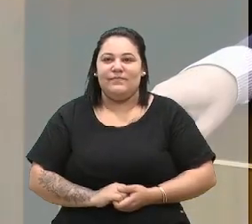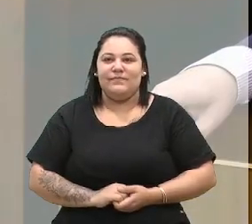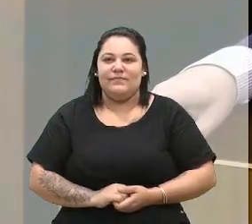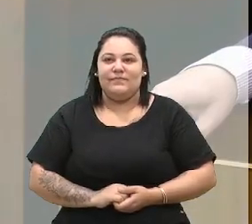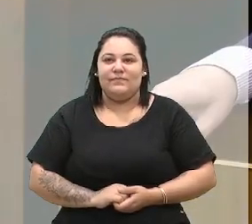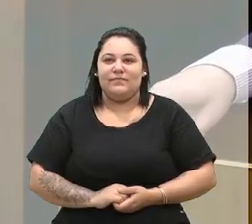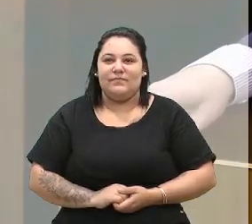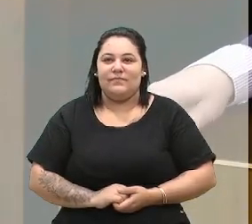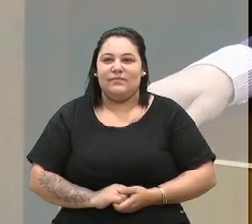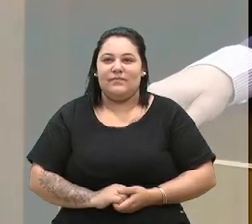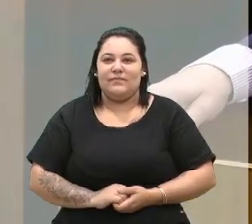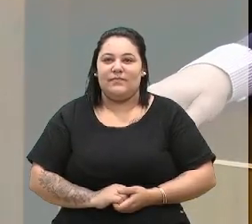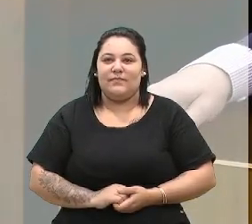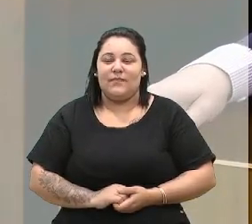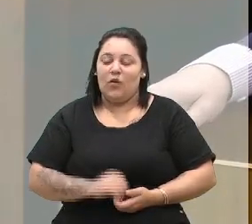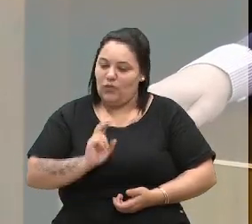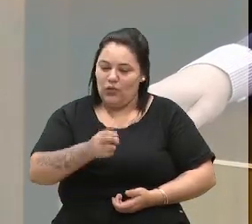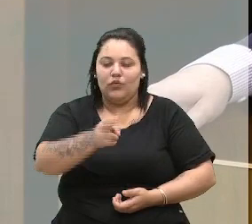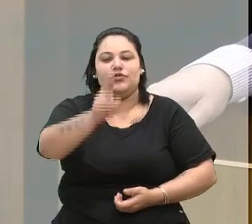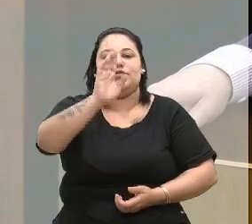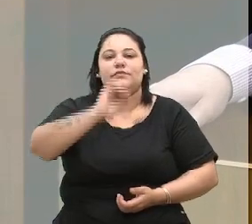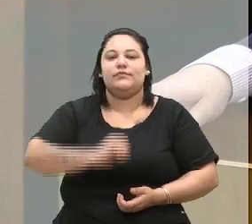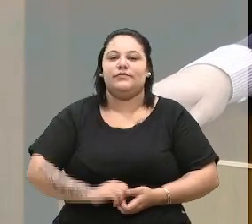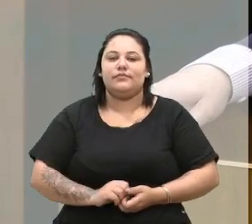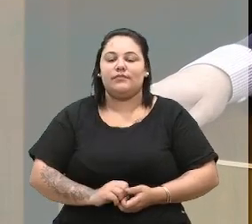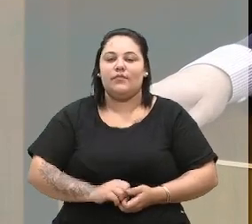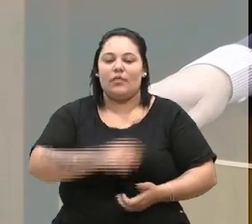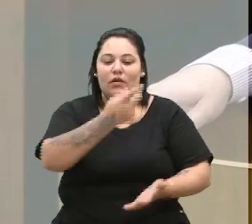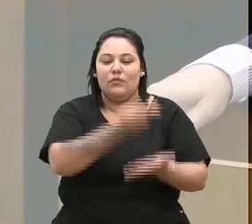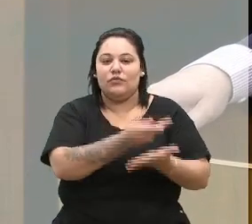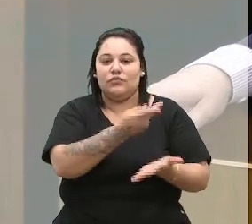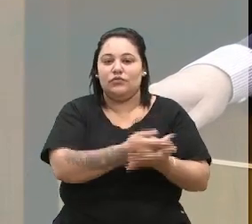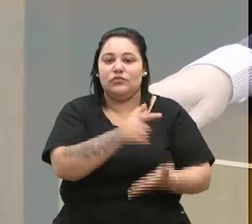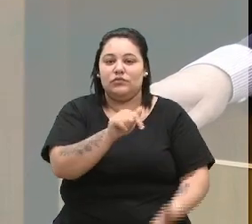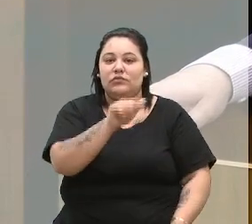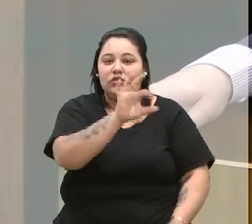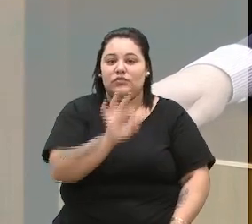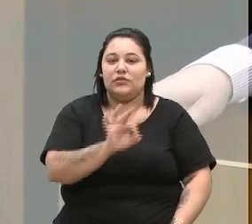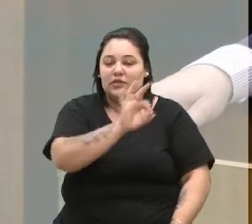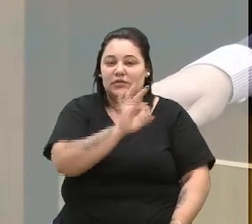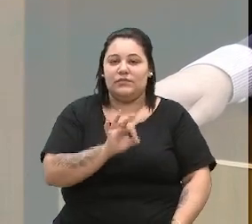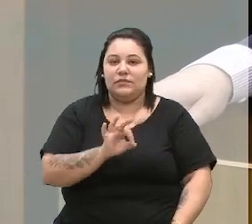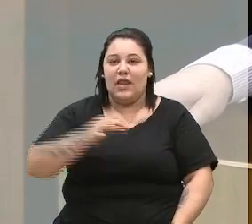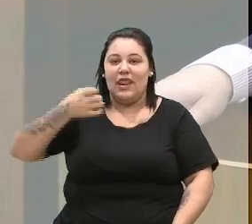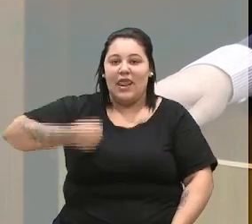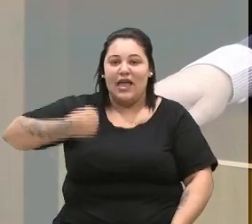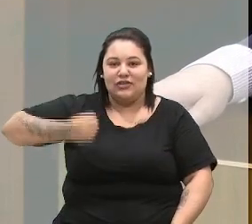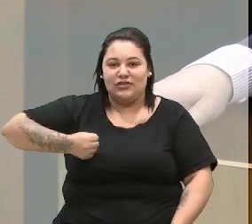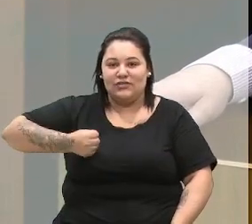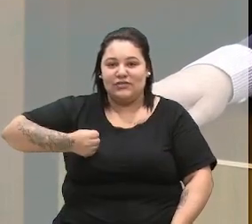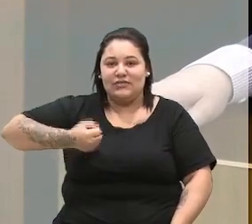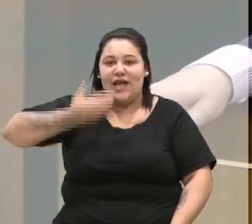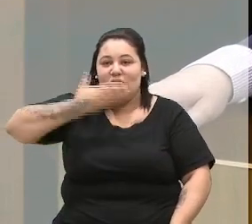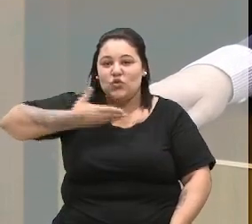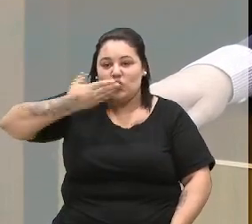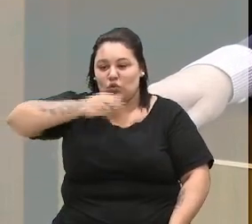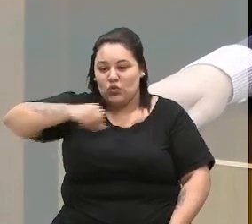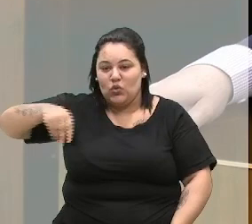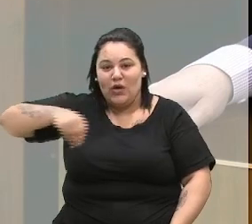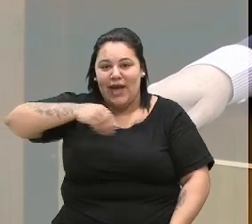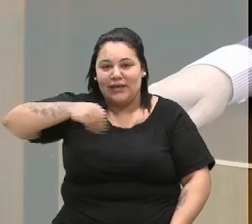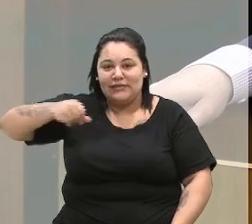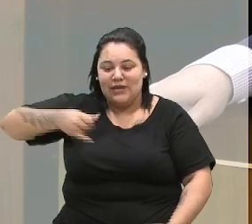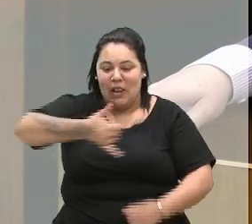Vamos lá, segue o baile. Produtos com 7%. Leite, açúcar,